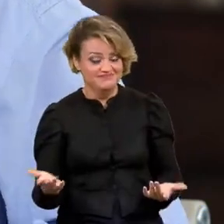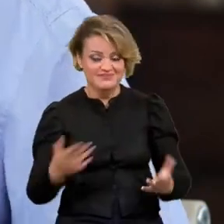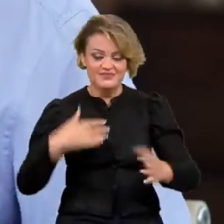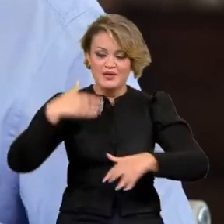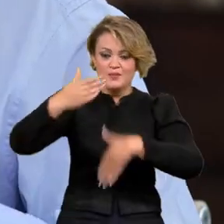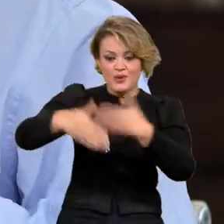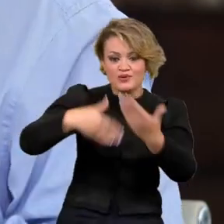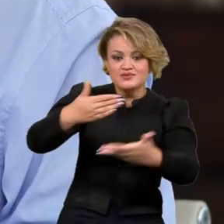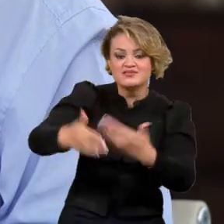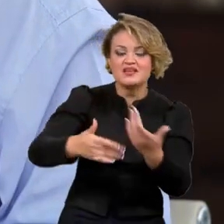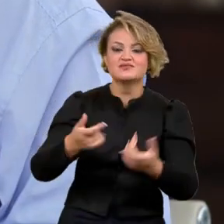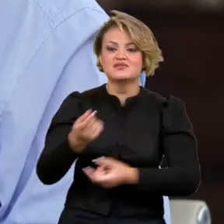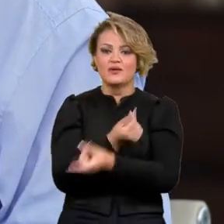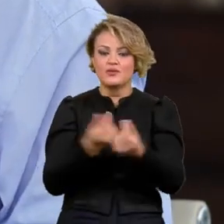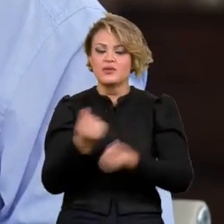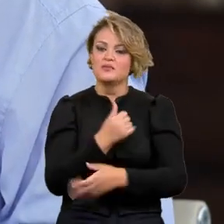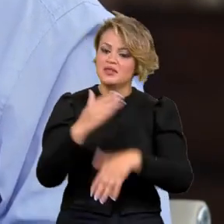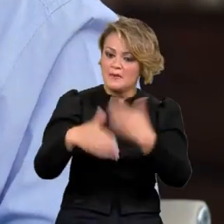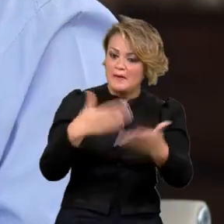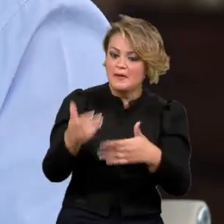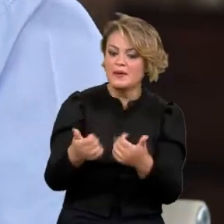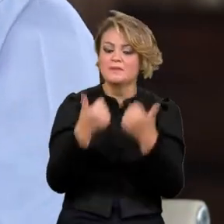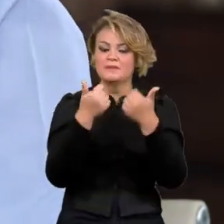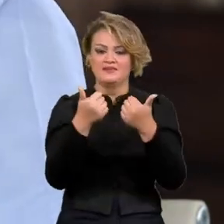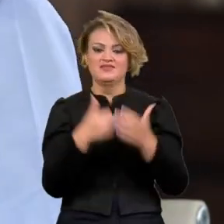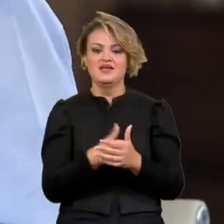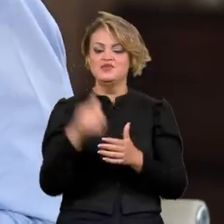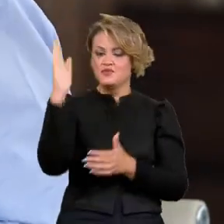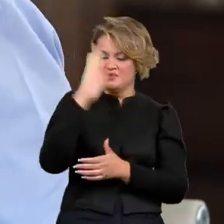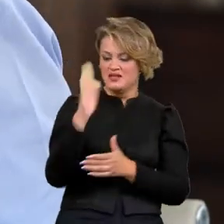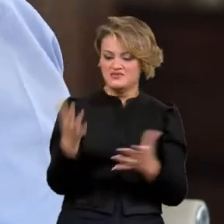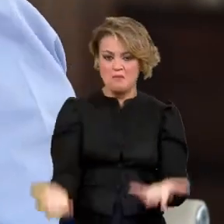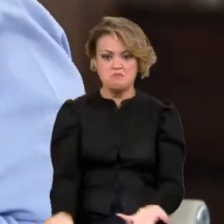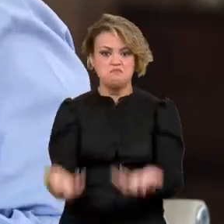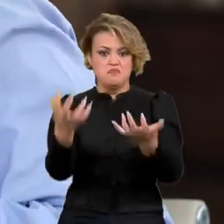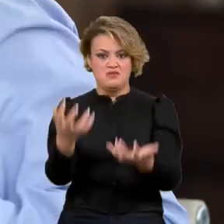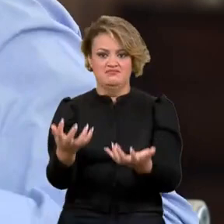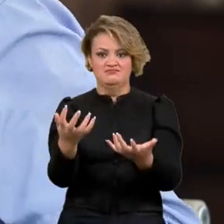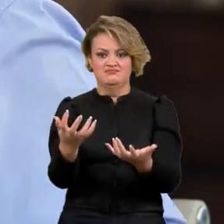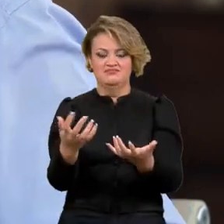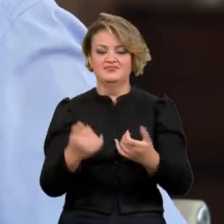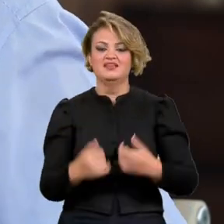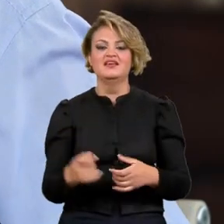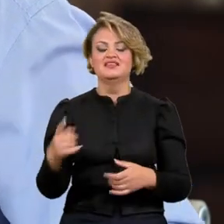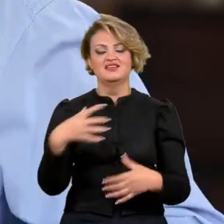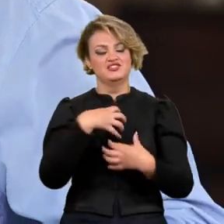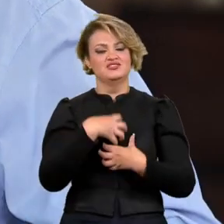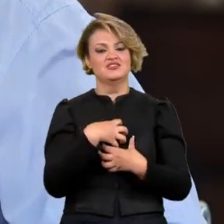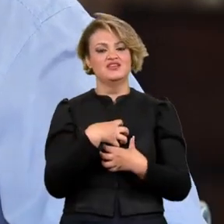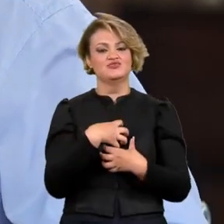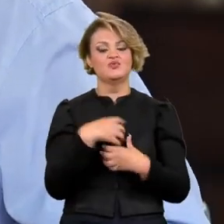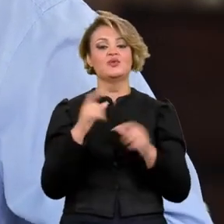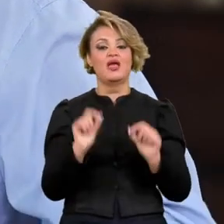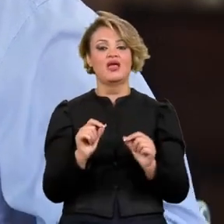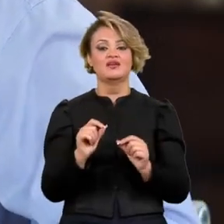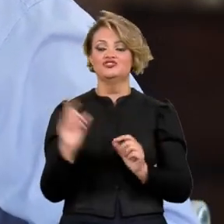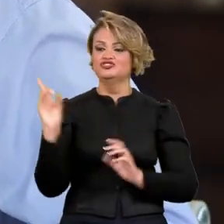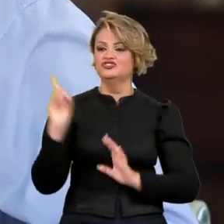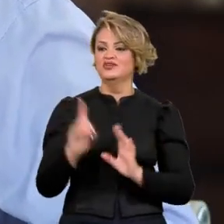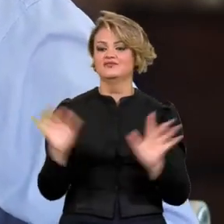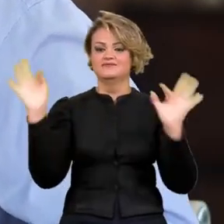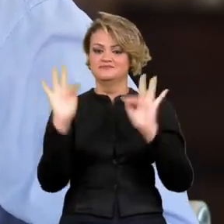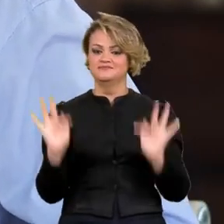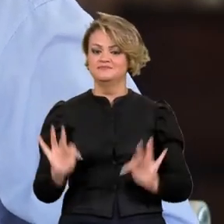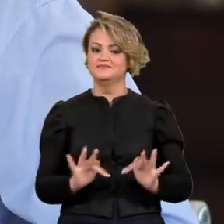esse país vai voltar a crescer e a gente vai voltar a ter o direito de ser feliz outra vez o presidente Pensa bem eh eh